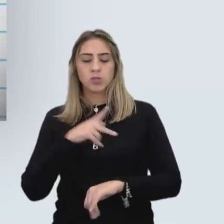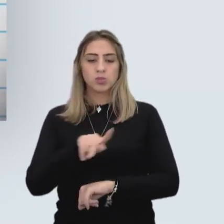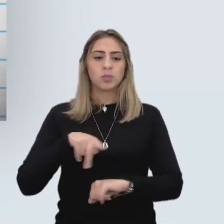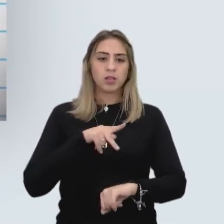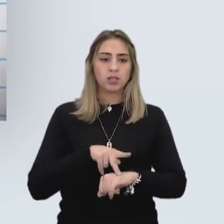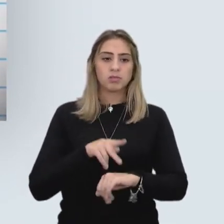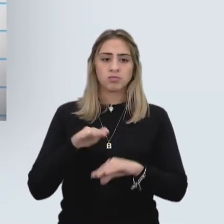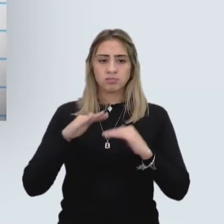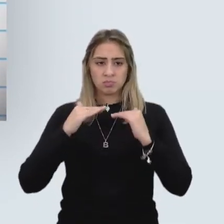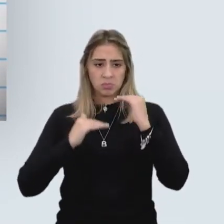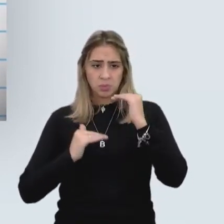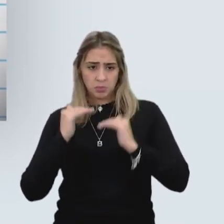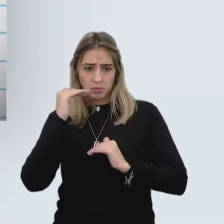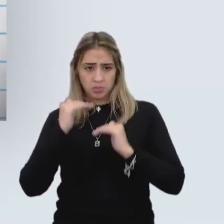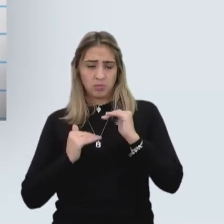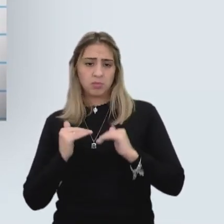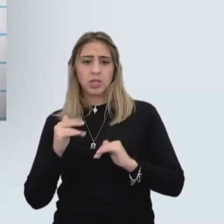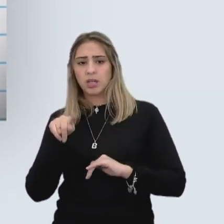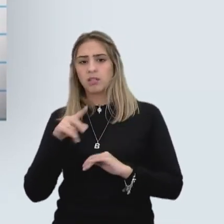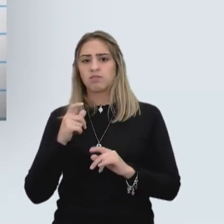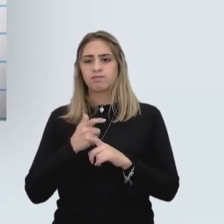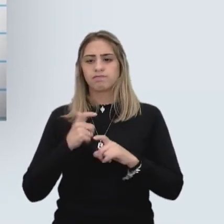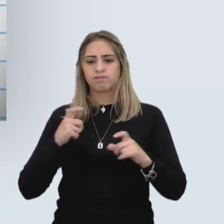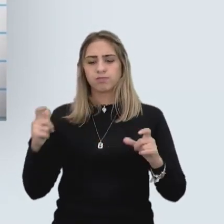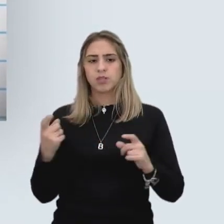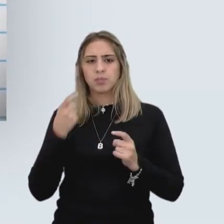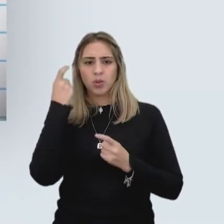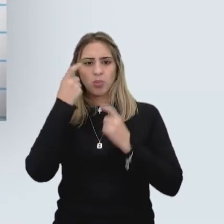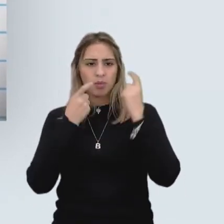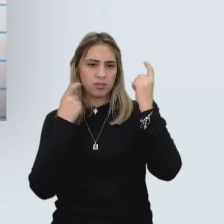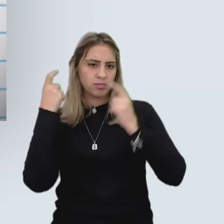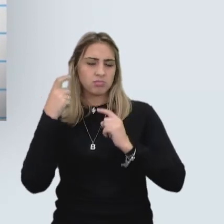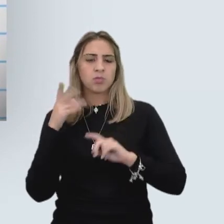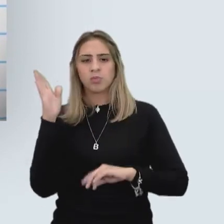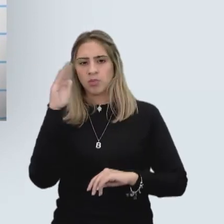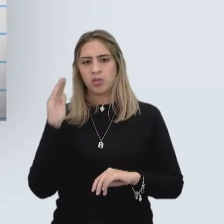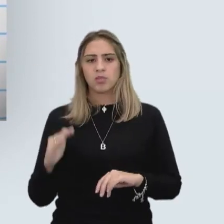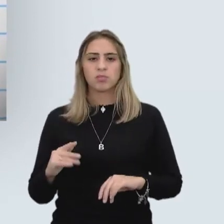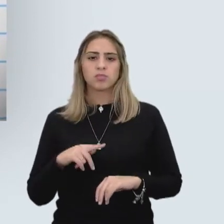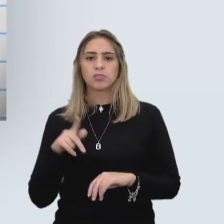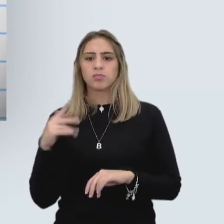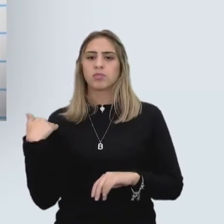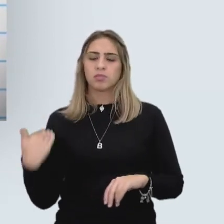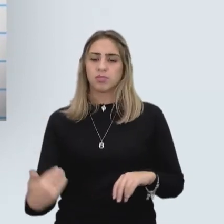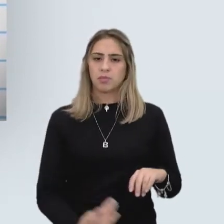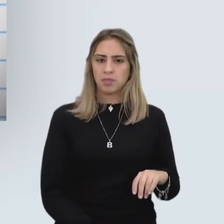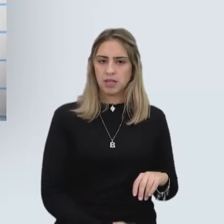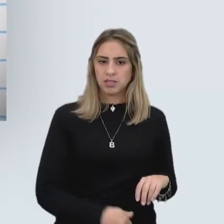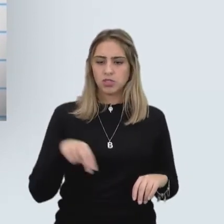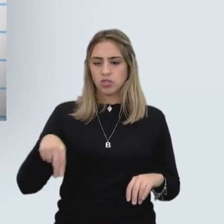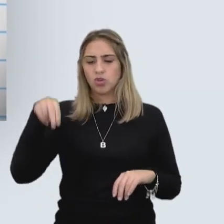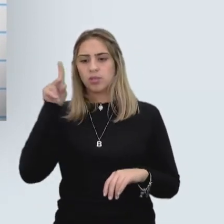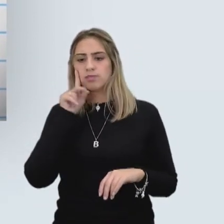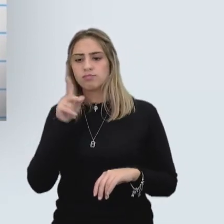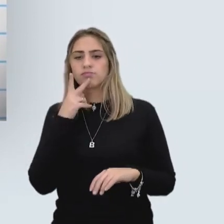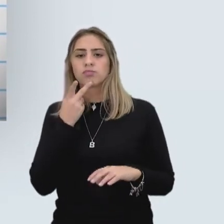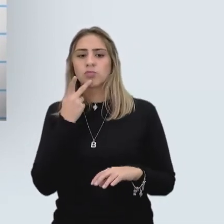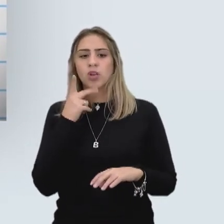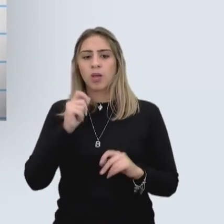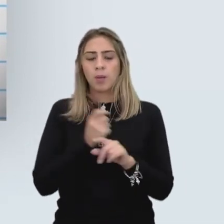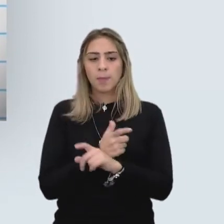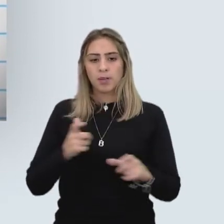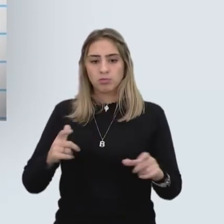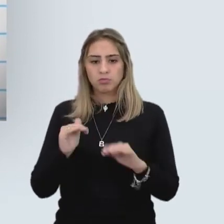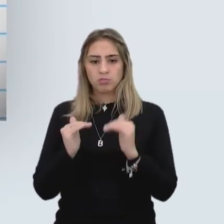desigualdade é uma preocupação global, que vem crescendo nos últimos tempos. O então presidente norte-americano Barack Obama chegou a dizer em 2013 que o aumento